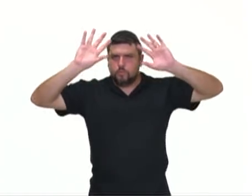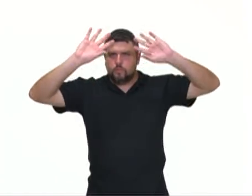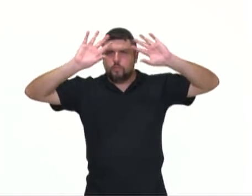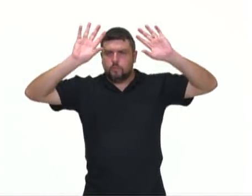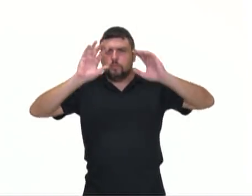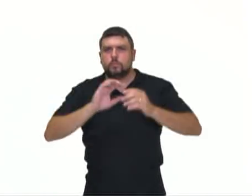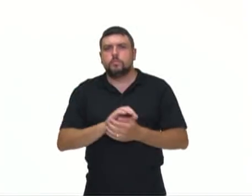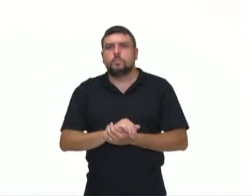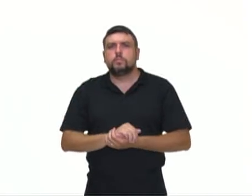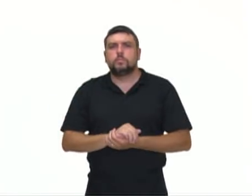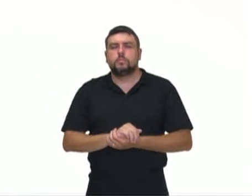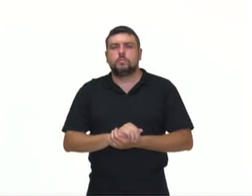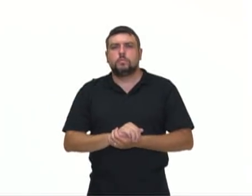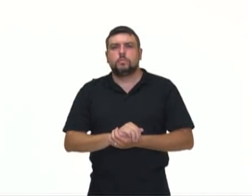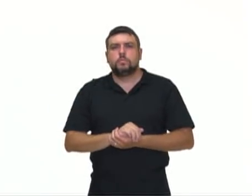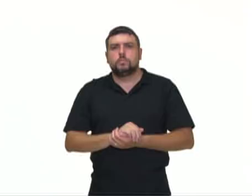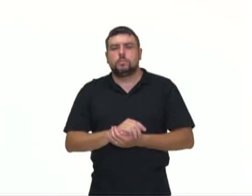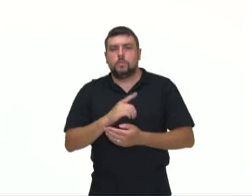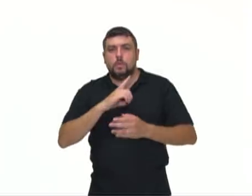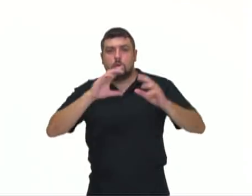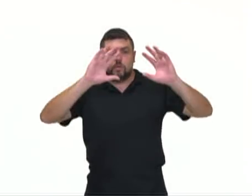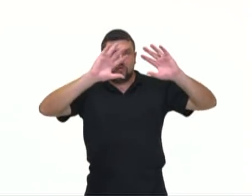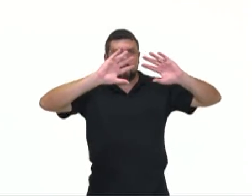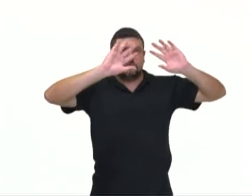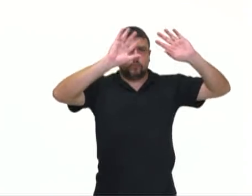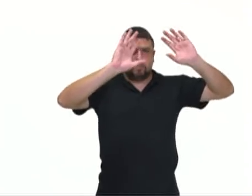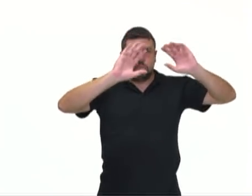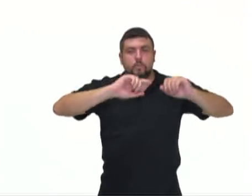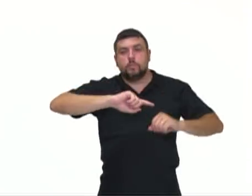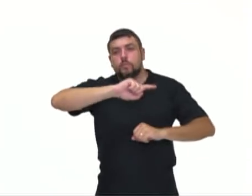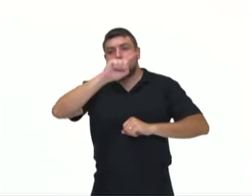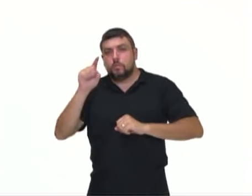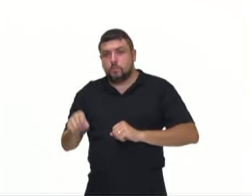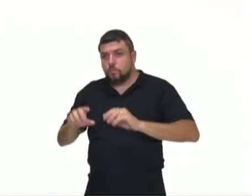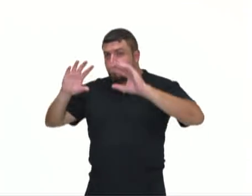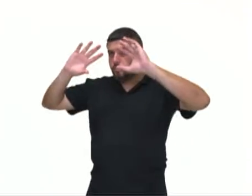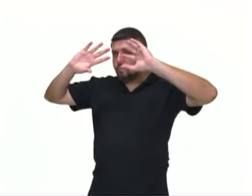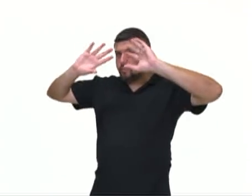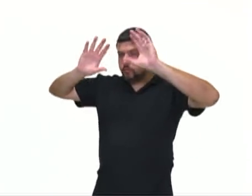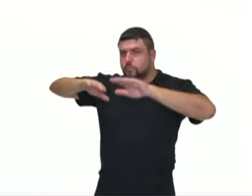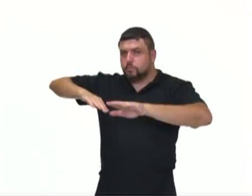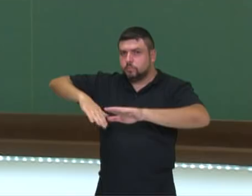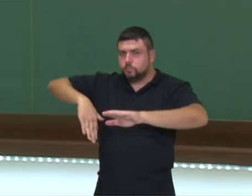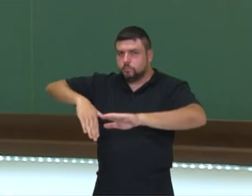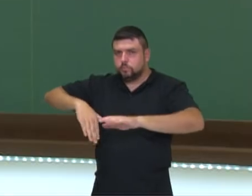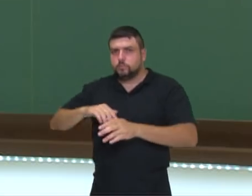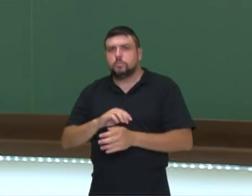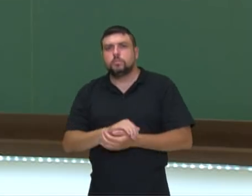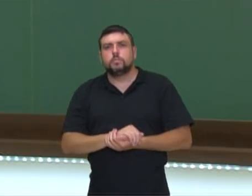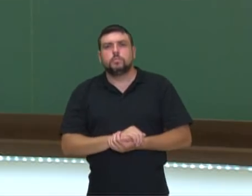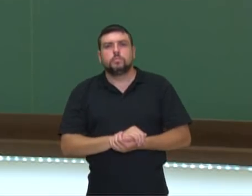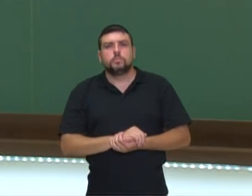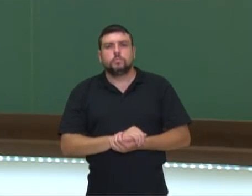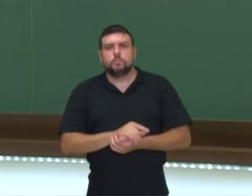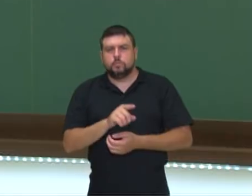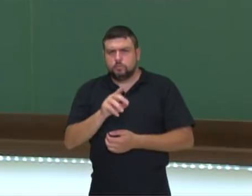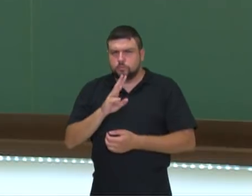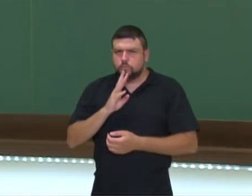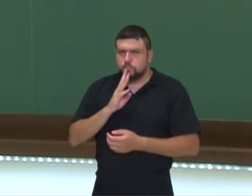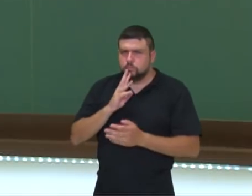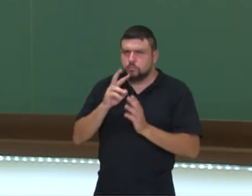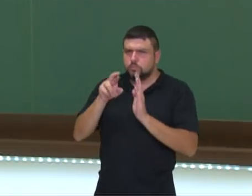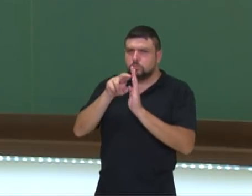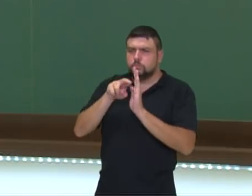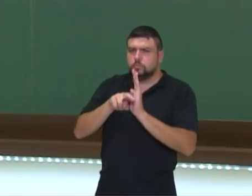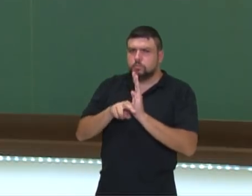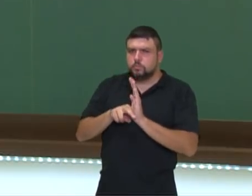aqui o vôlei de quadra e também temos o vôlei de praia. São essas duas modalidades que nós estamos falando. Você conhece alguma? Como que